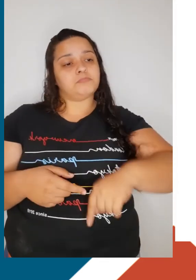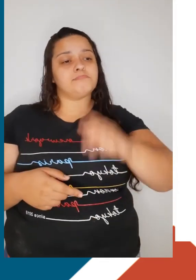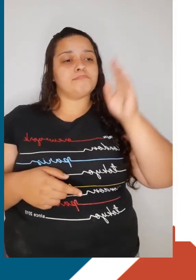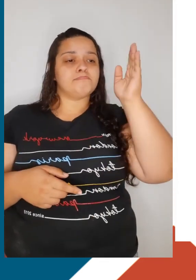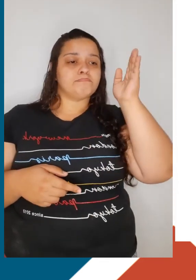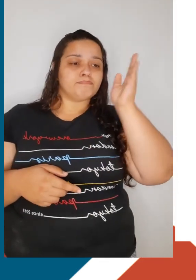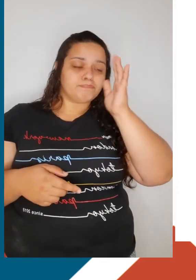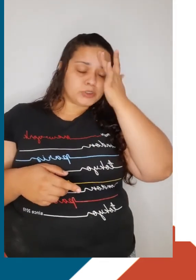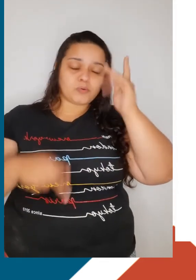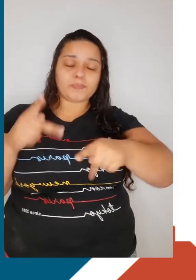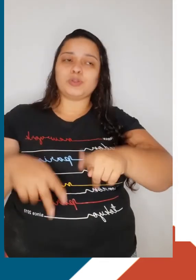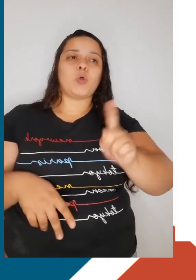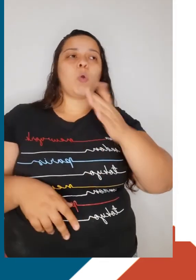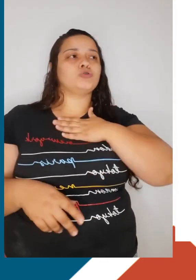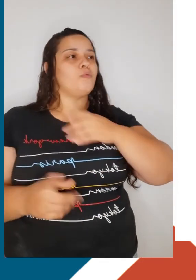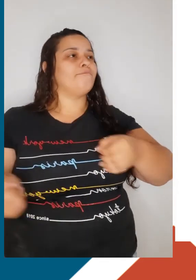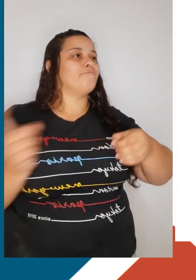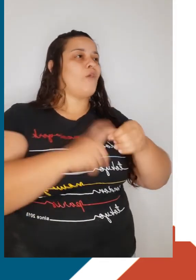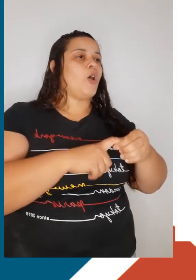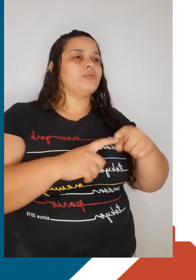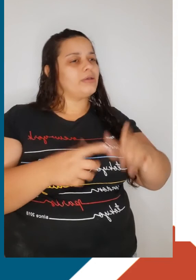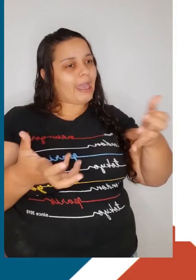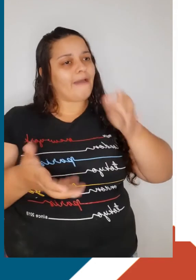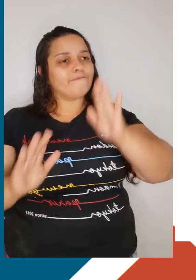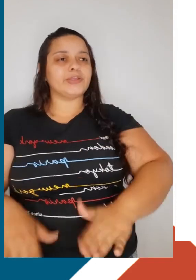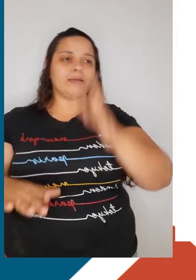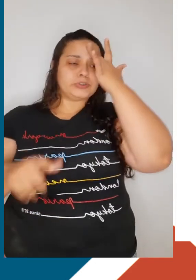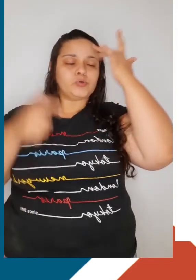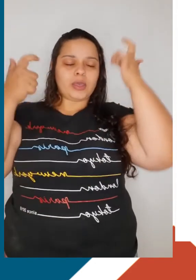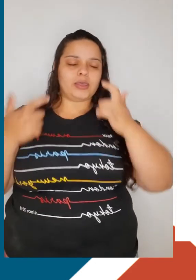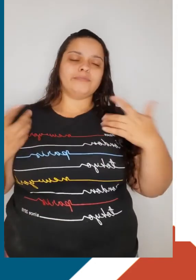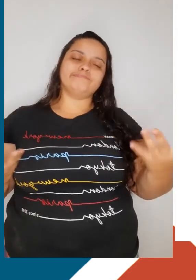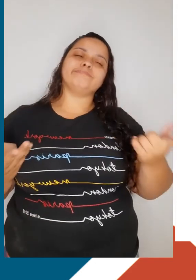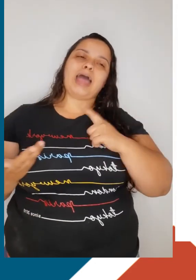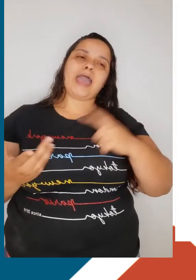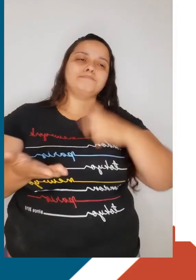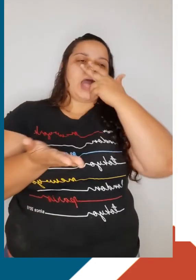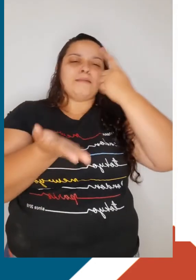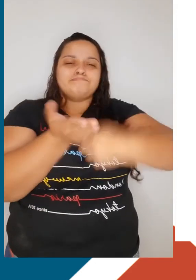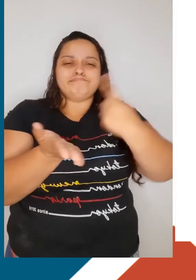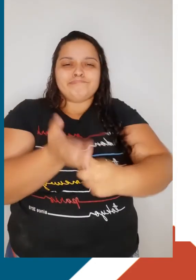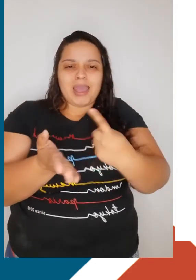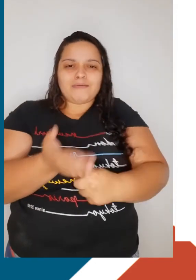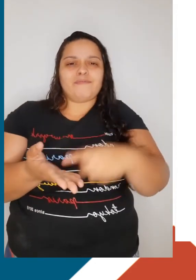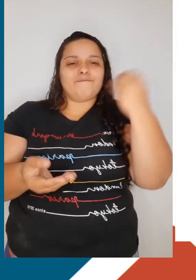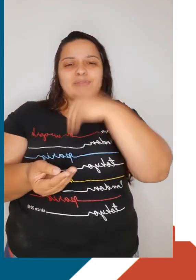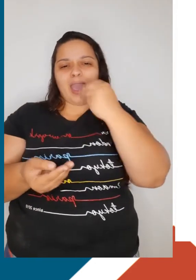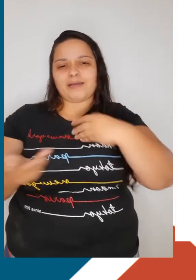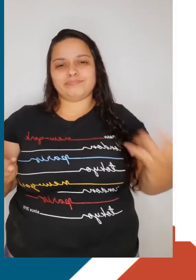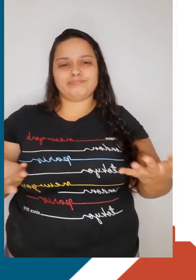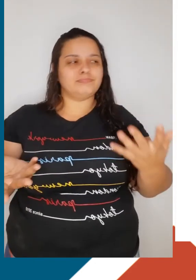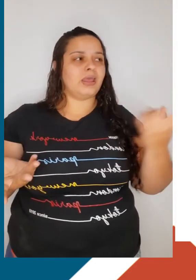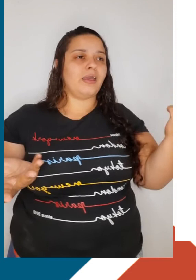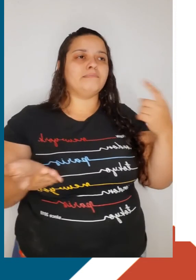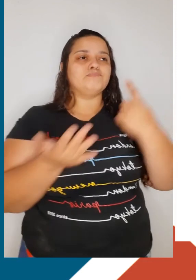e de toda a sua corte portuguesa no Rio de Janeiro. Então, isso acabou gerando o quê, gente? Um enfraquecimento do pacto. Então, a